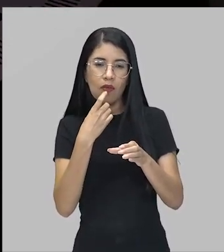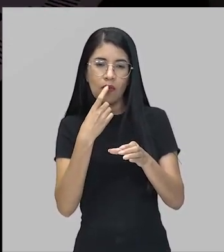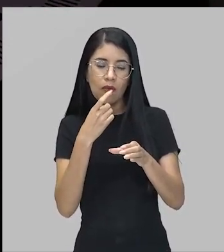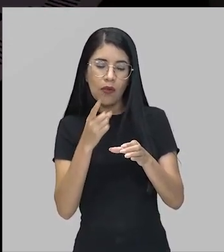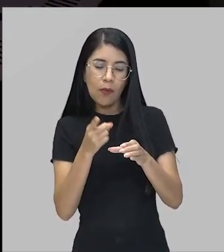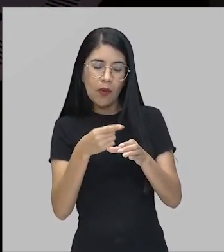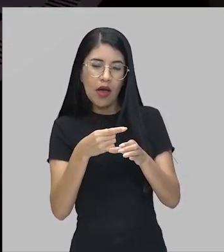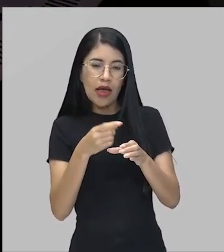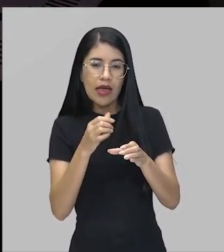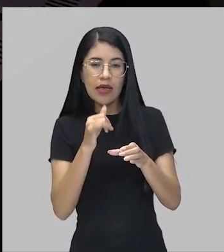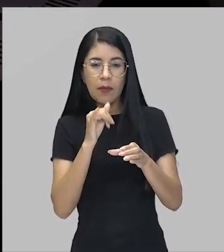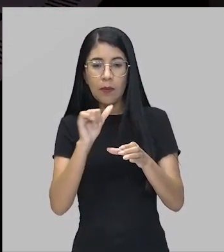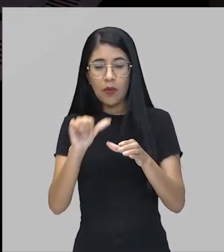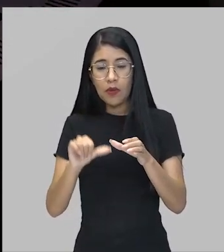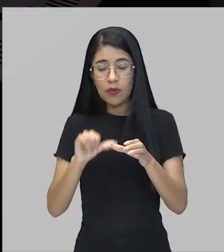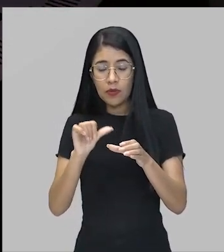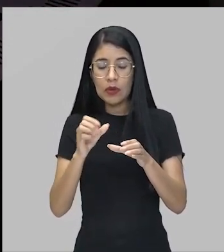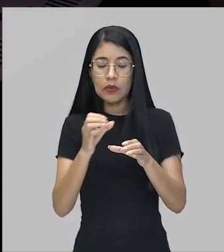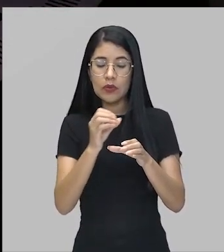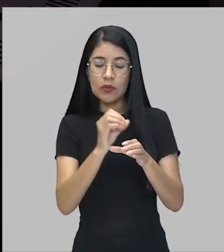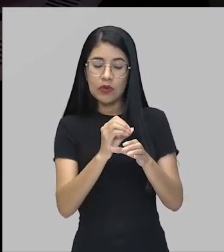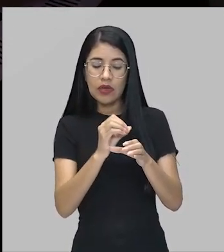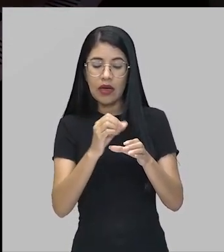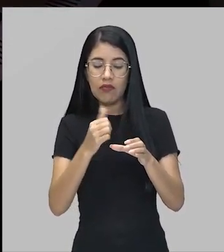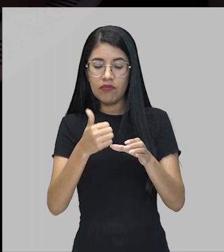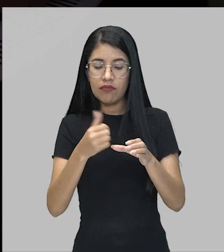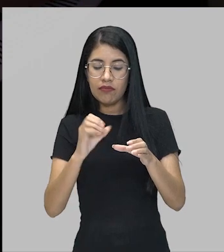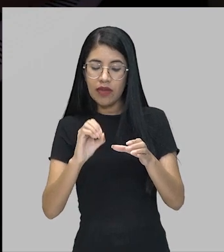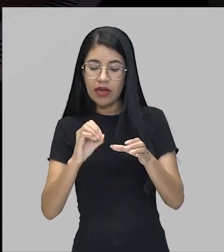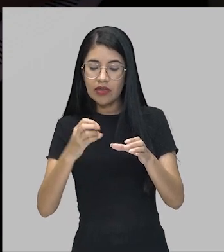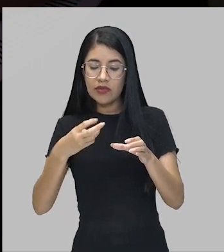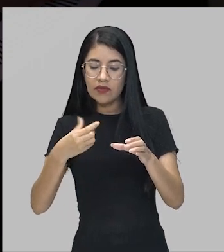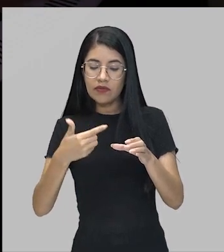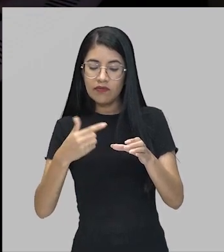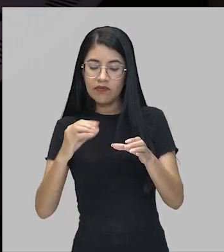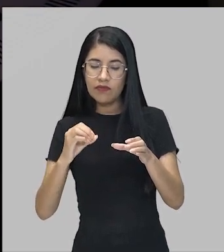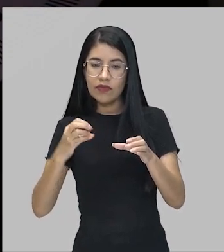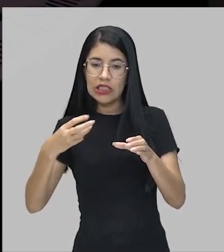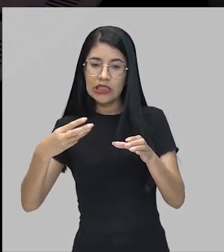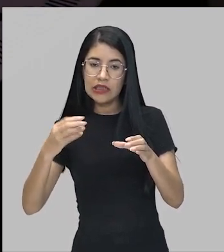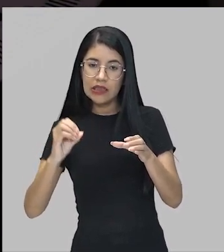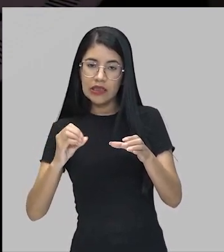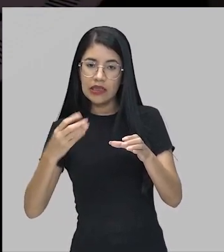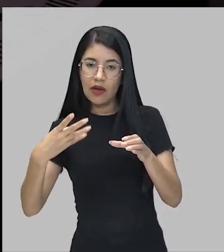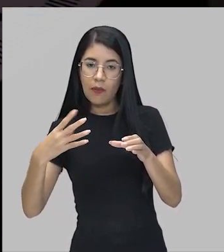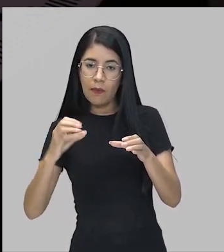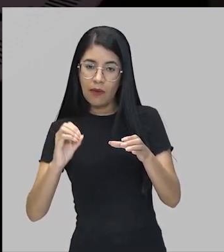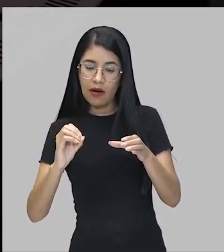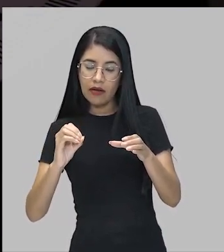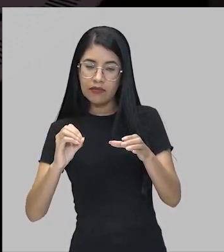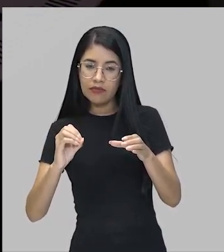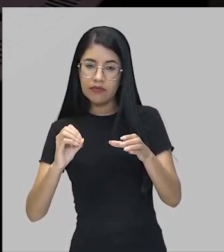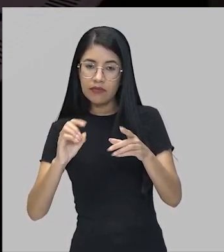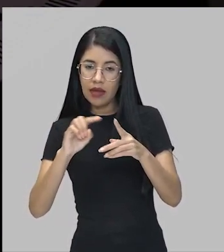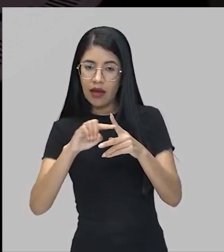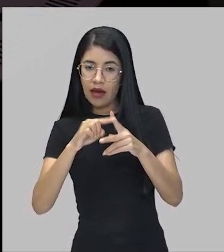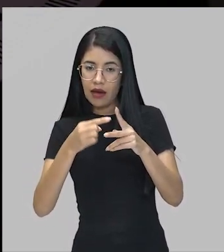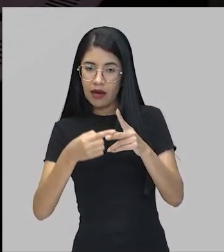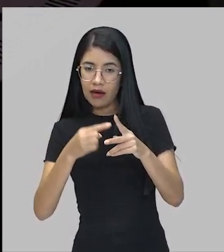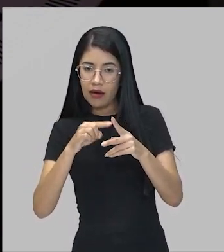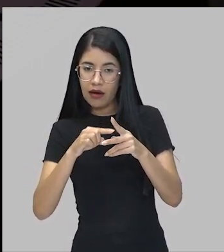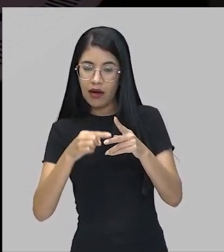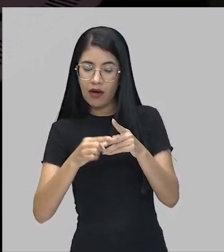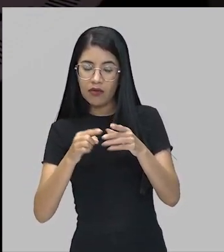de 0, 10, 20, 30, 40 graus, o feixe